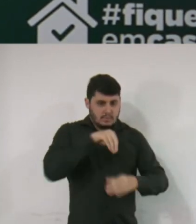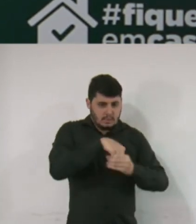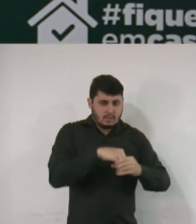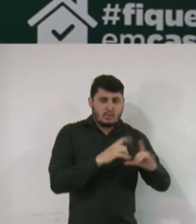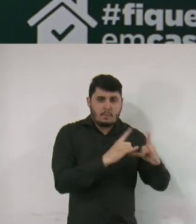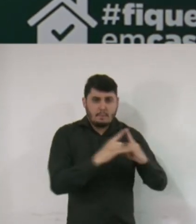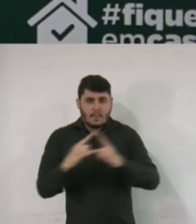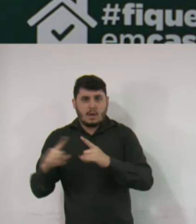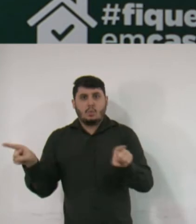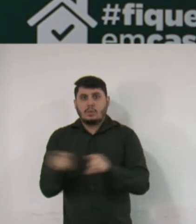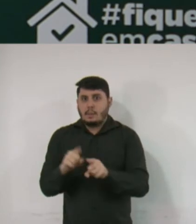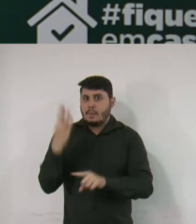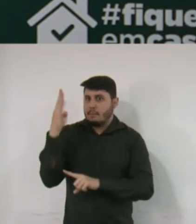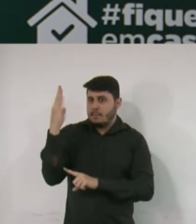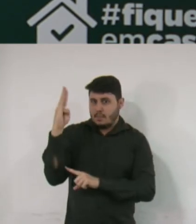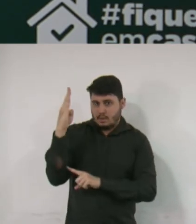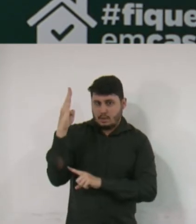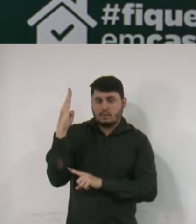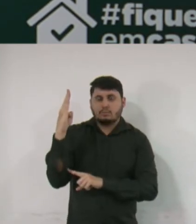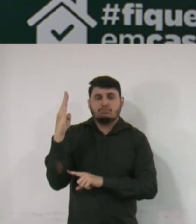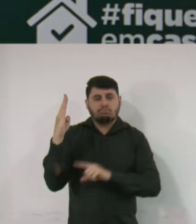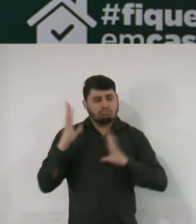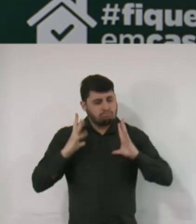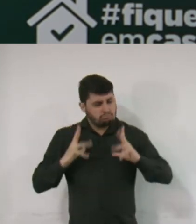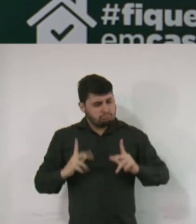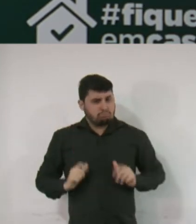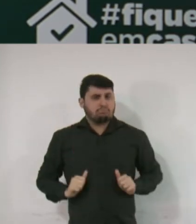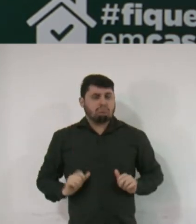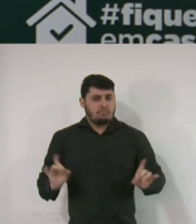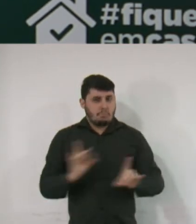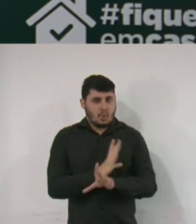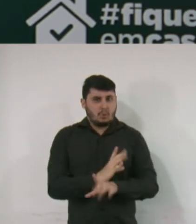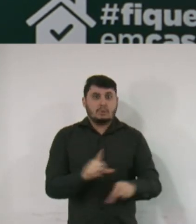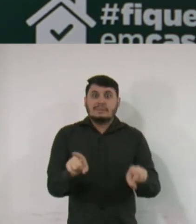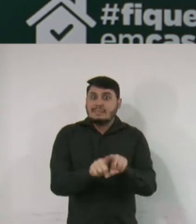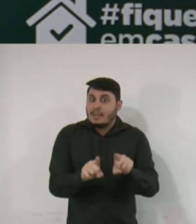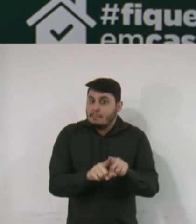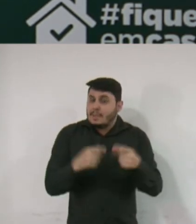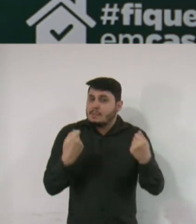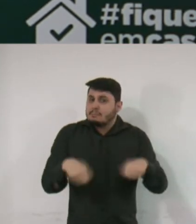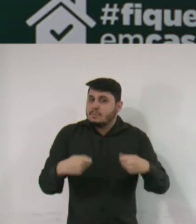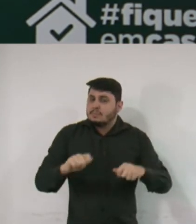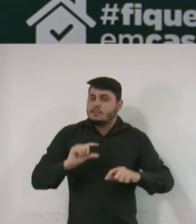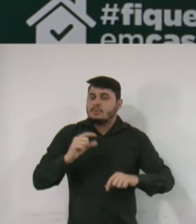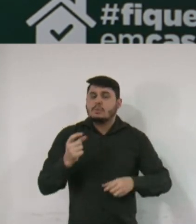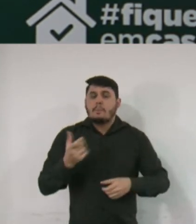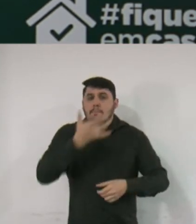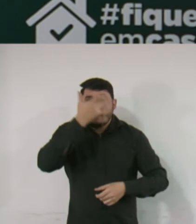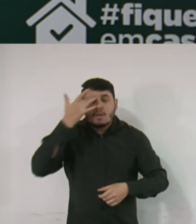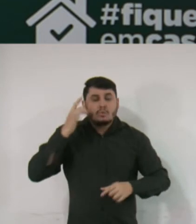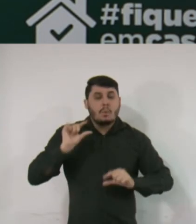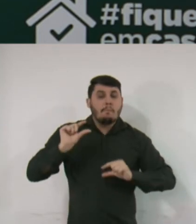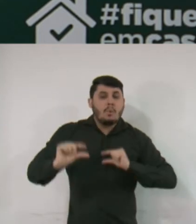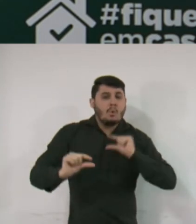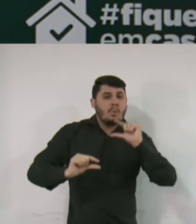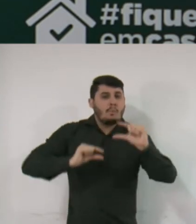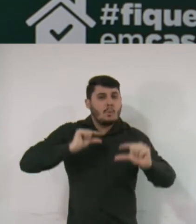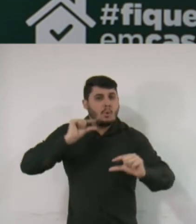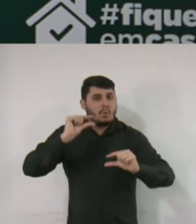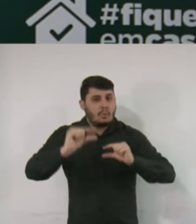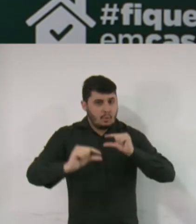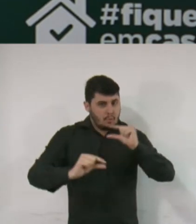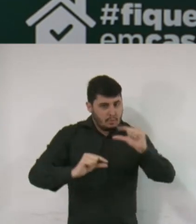e a retomada gradual por parte dos comerciantes. Então, a gente está acompanhando isso de perto, está em contato direto com